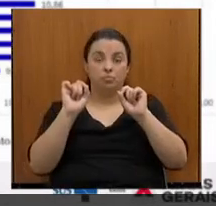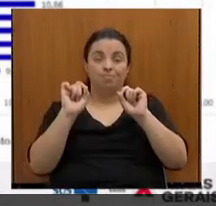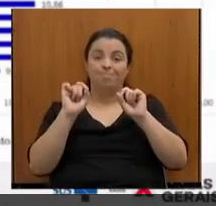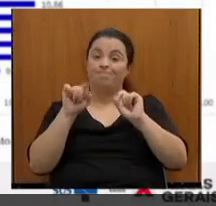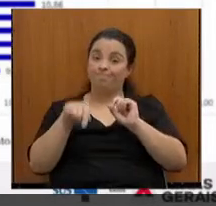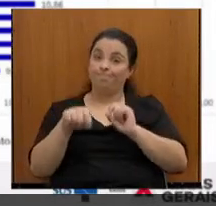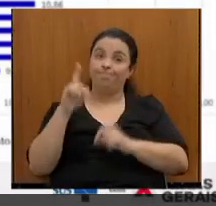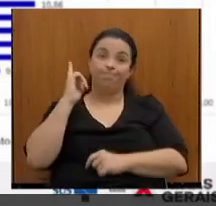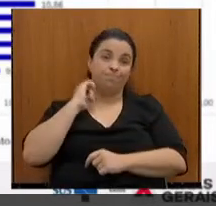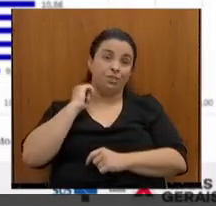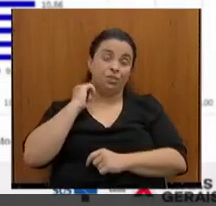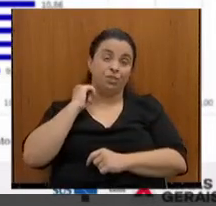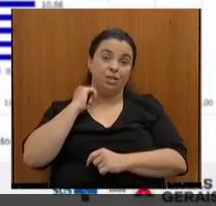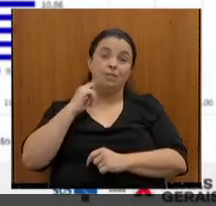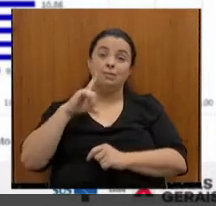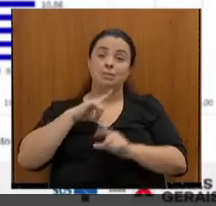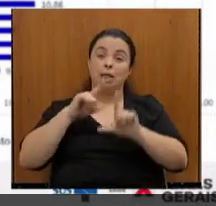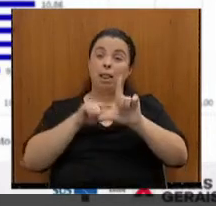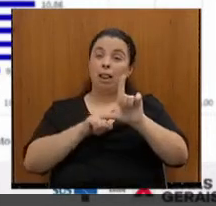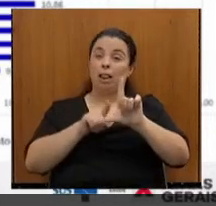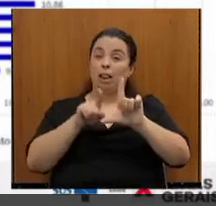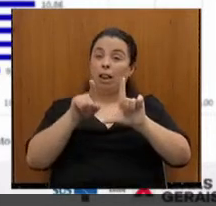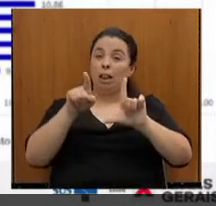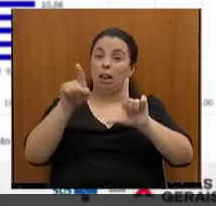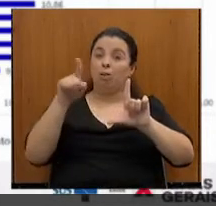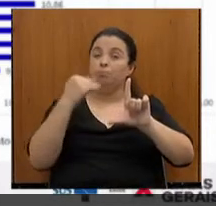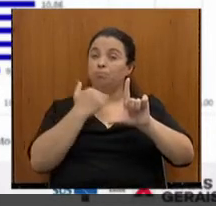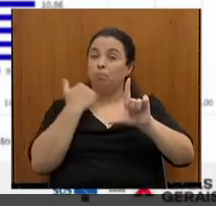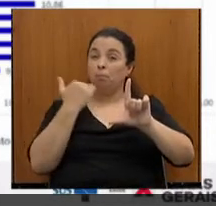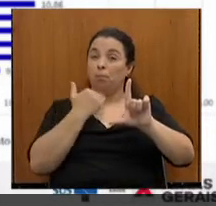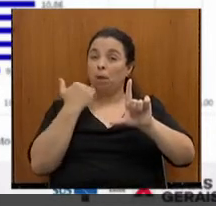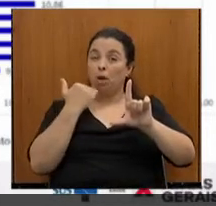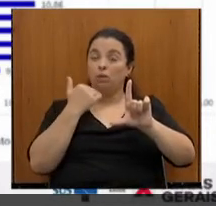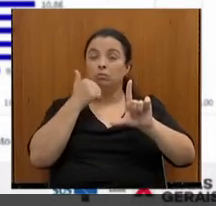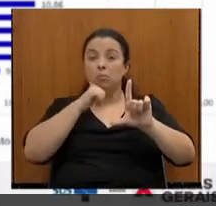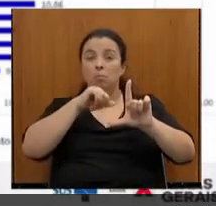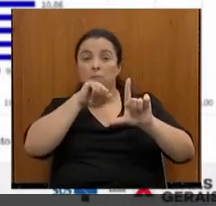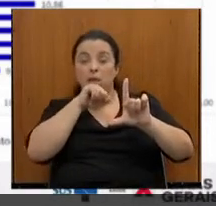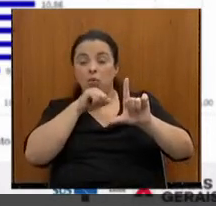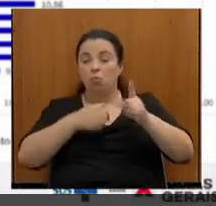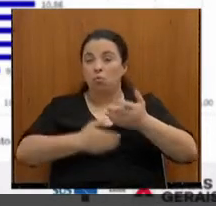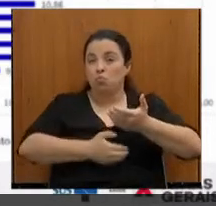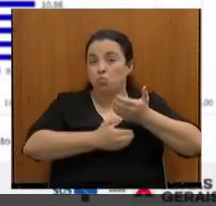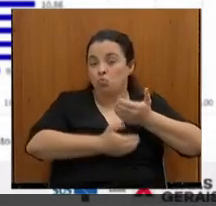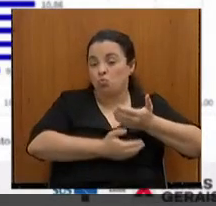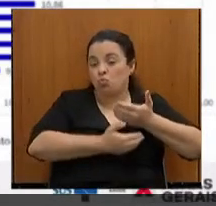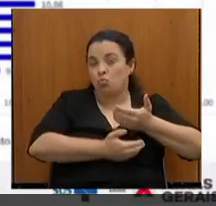tem índices de mortalidade, indicadores de mortalidade materna e infantil